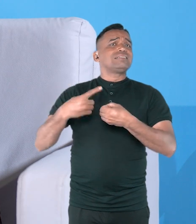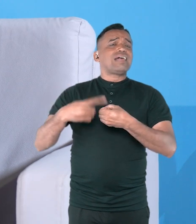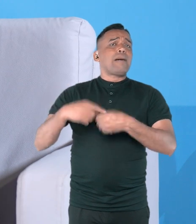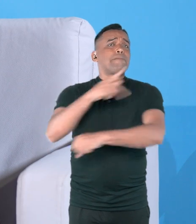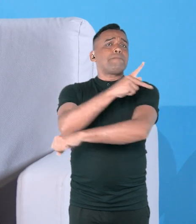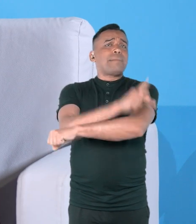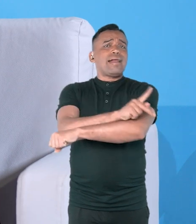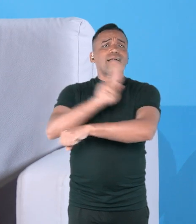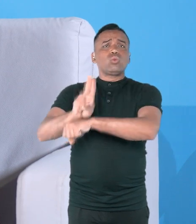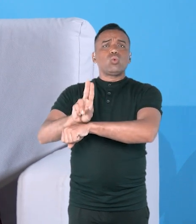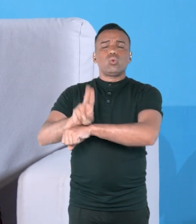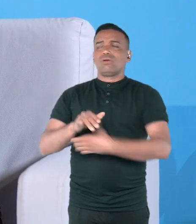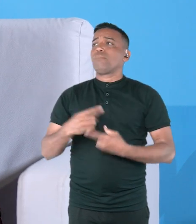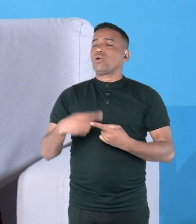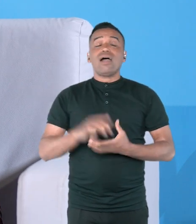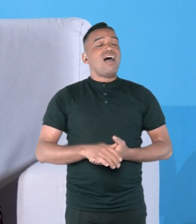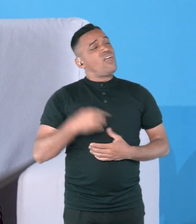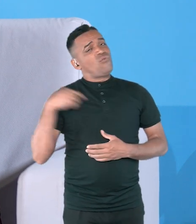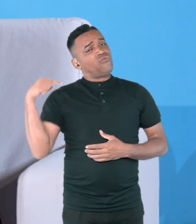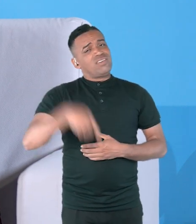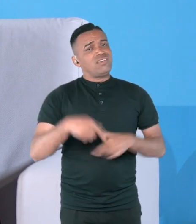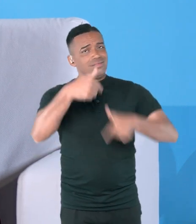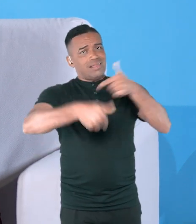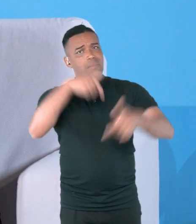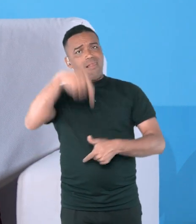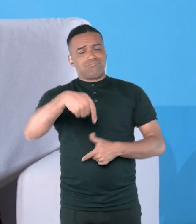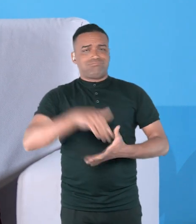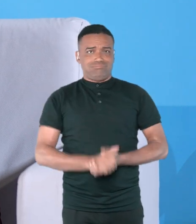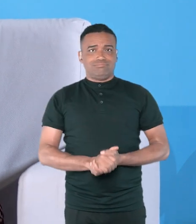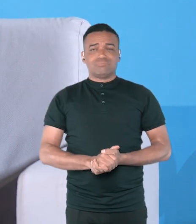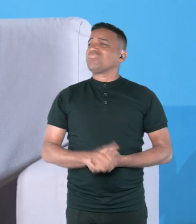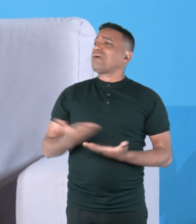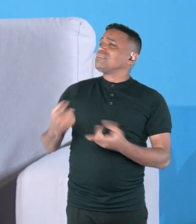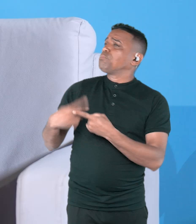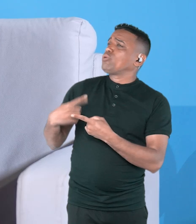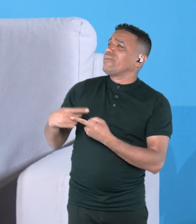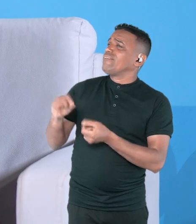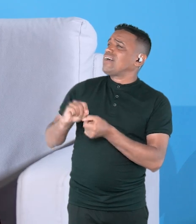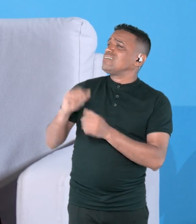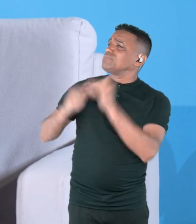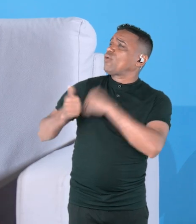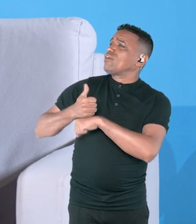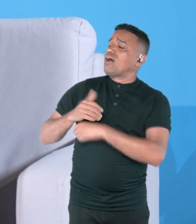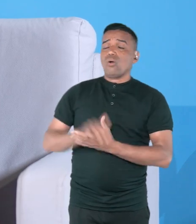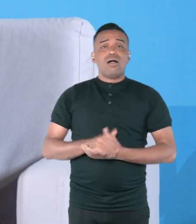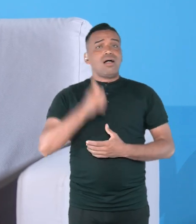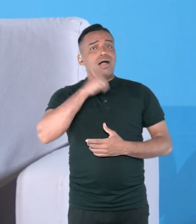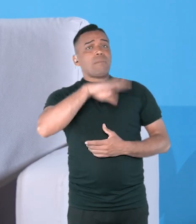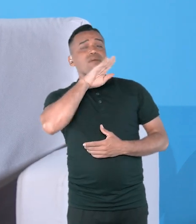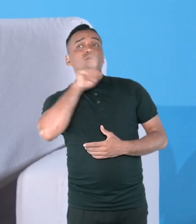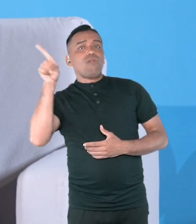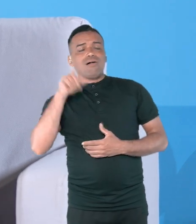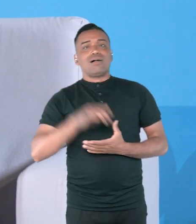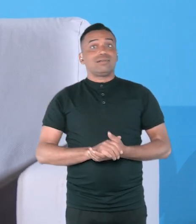Mas por quê? Porque eu vim trabalhar aqui, né? Aí vem, não, mas por quê? Mas o que você faz? Não, mas sua mãe